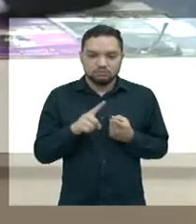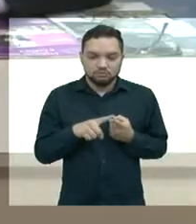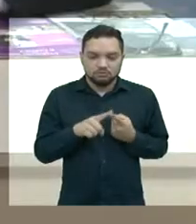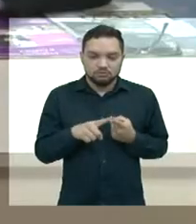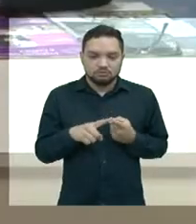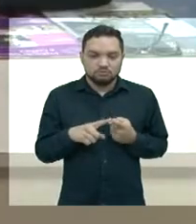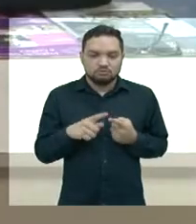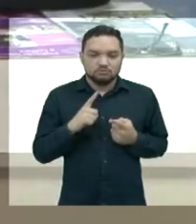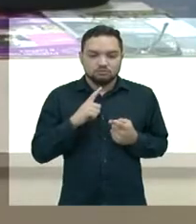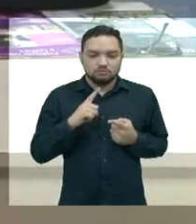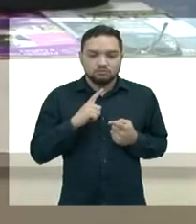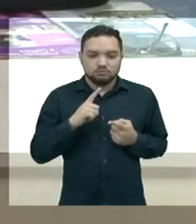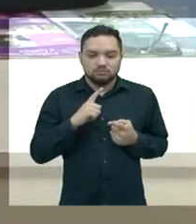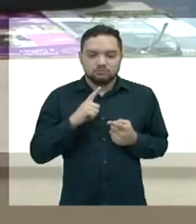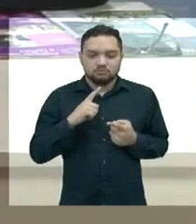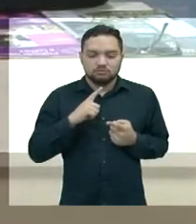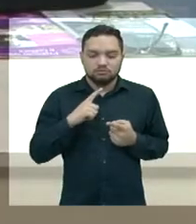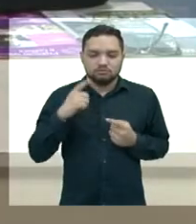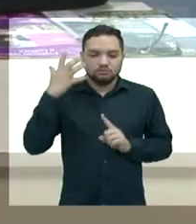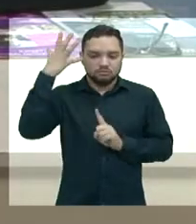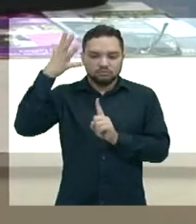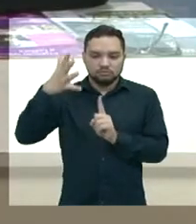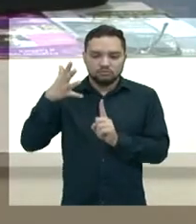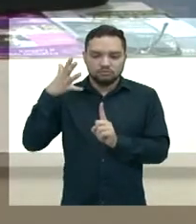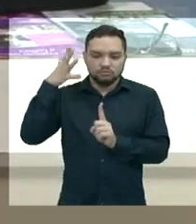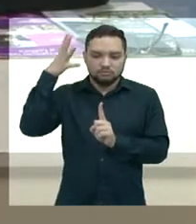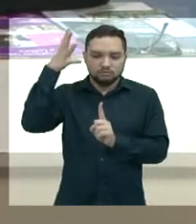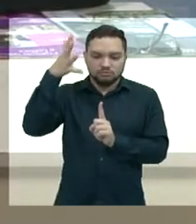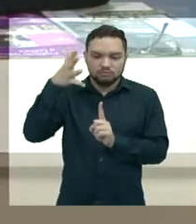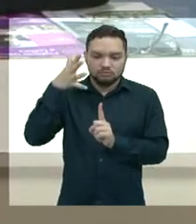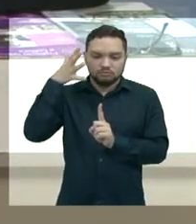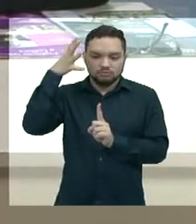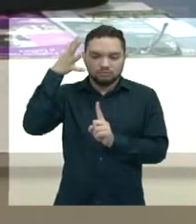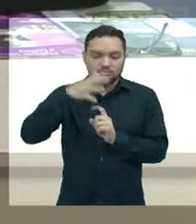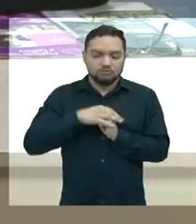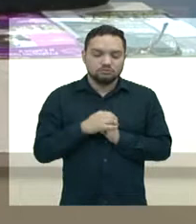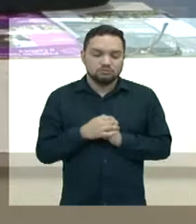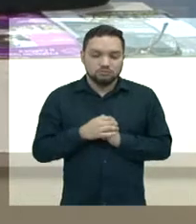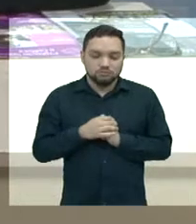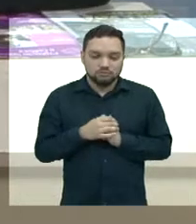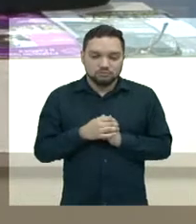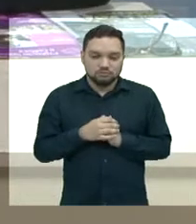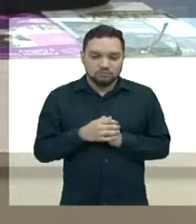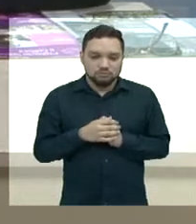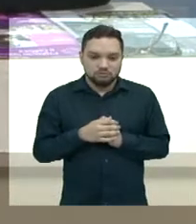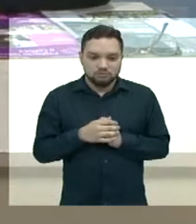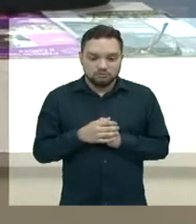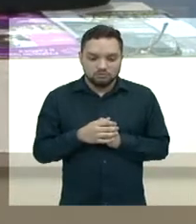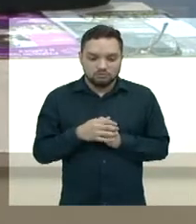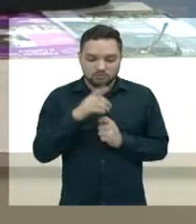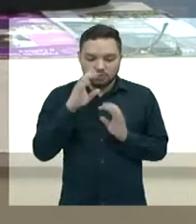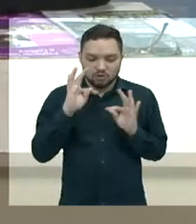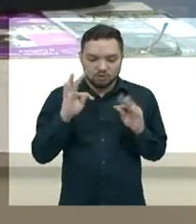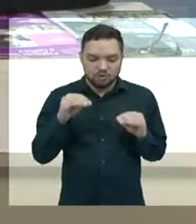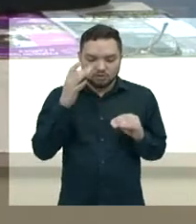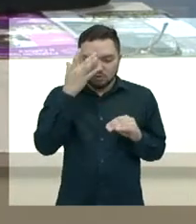se pronunciado a respeito, vereador, da garantia hídrica para